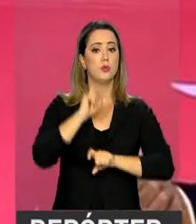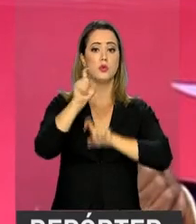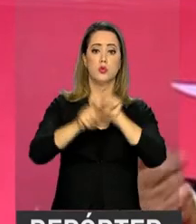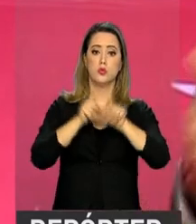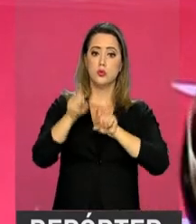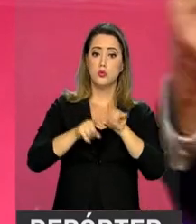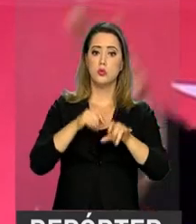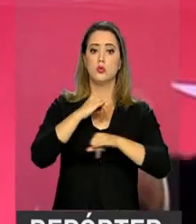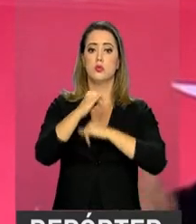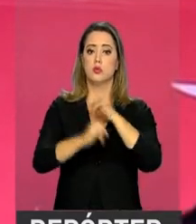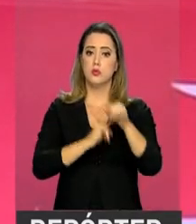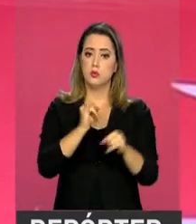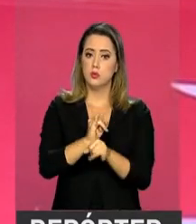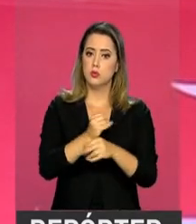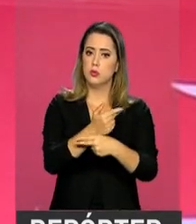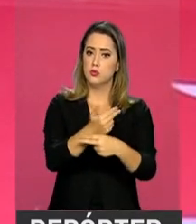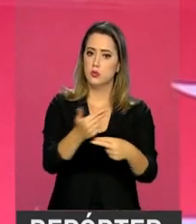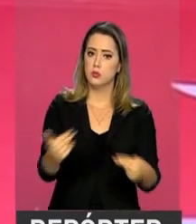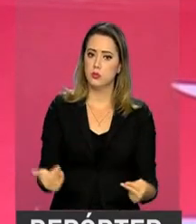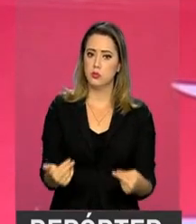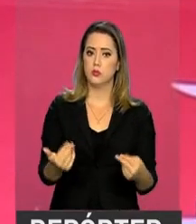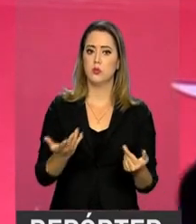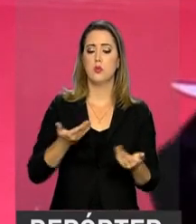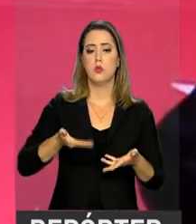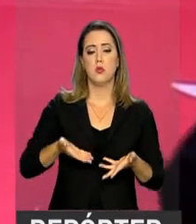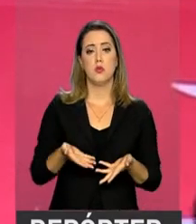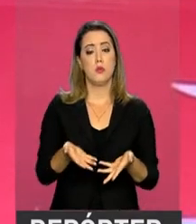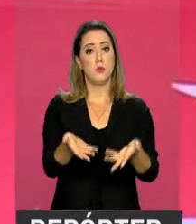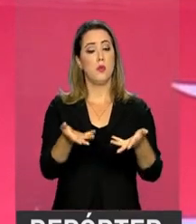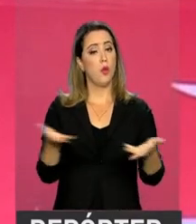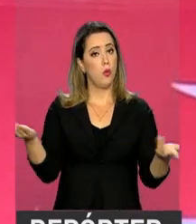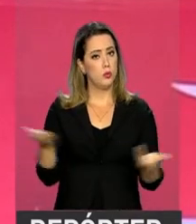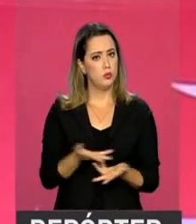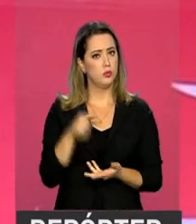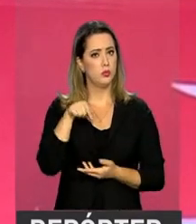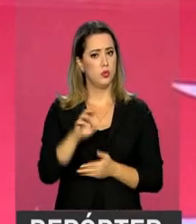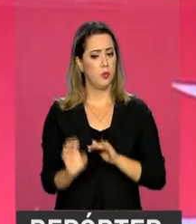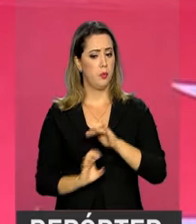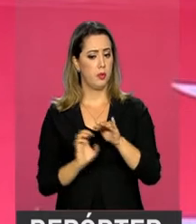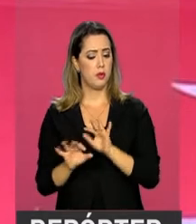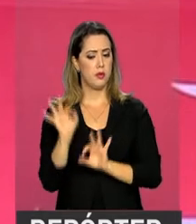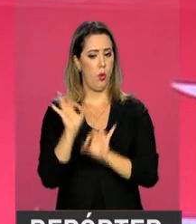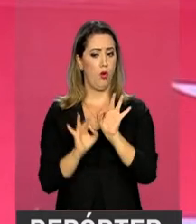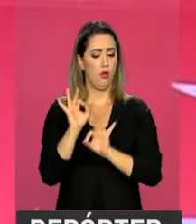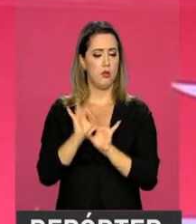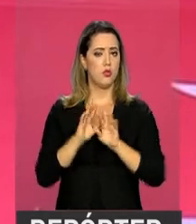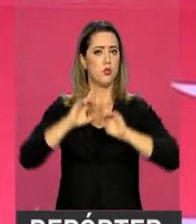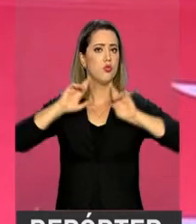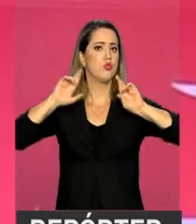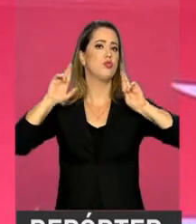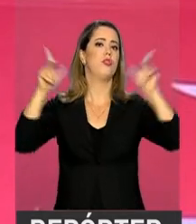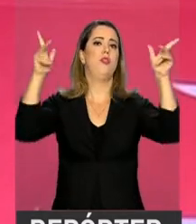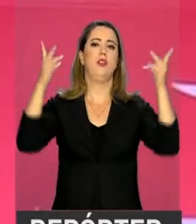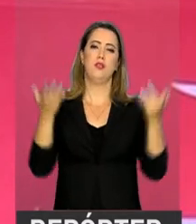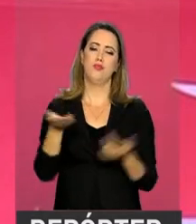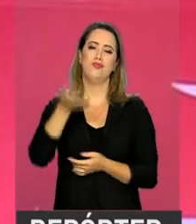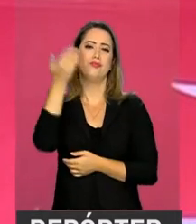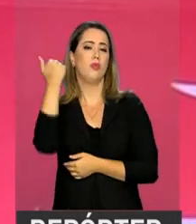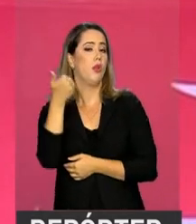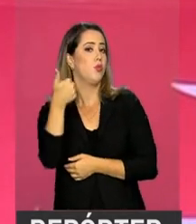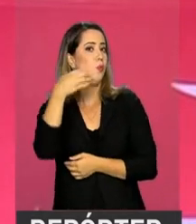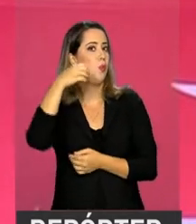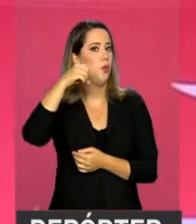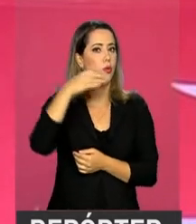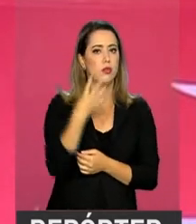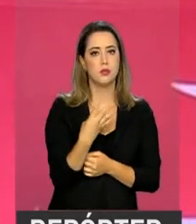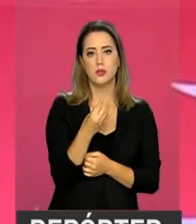internet a logística avançada permite hoje que a empresa se organiza de forma completamente diferente portanto